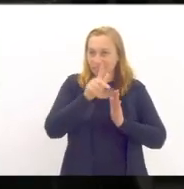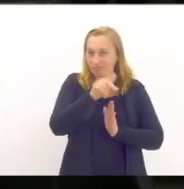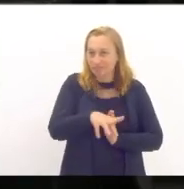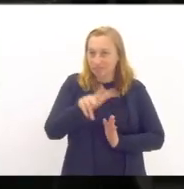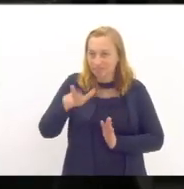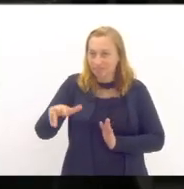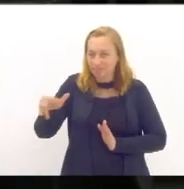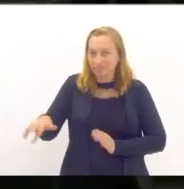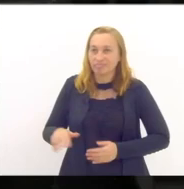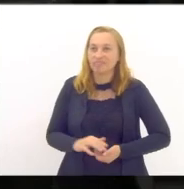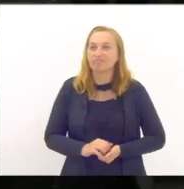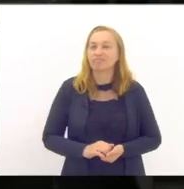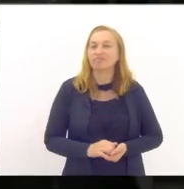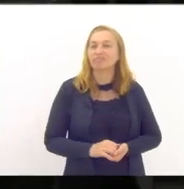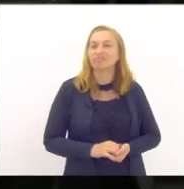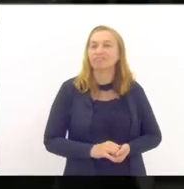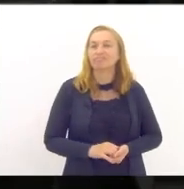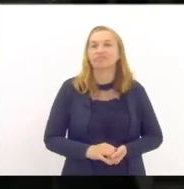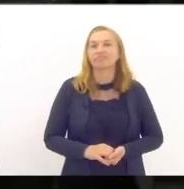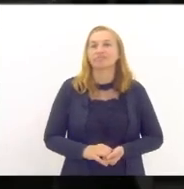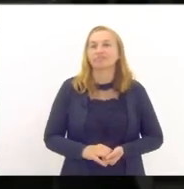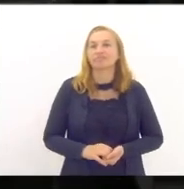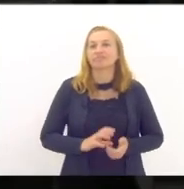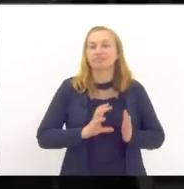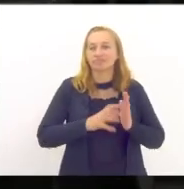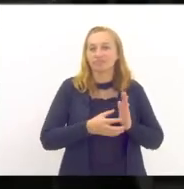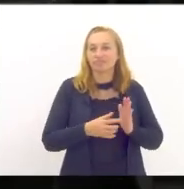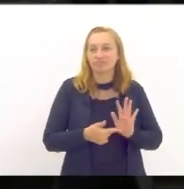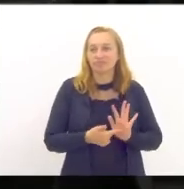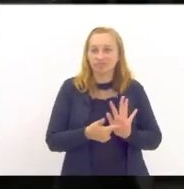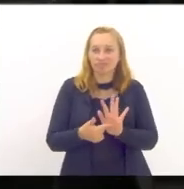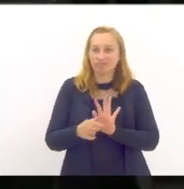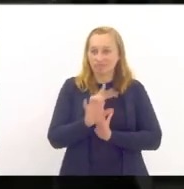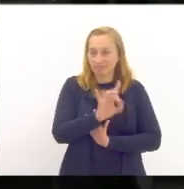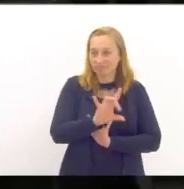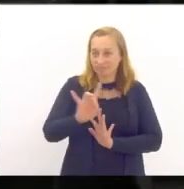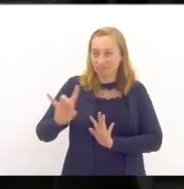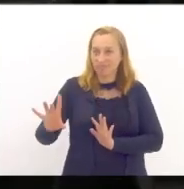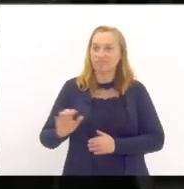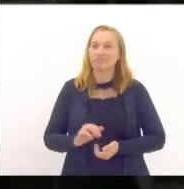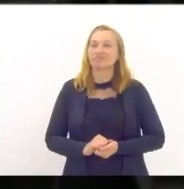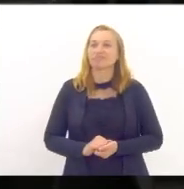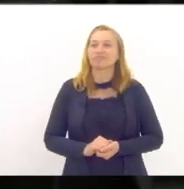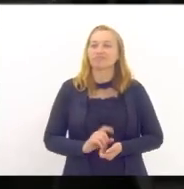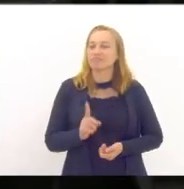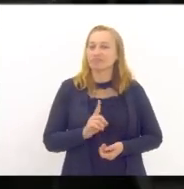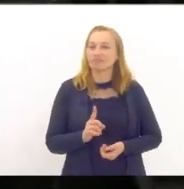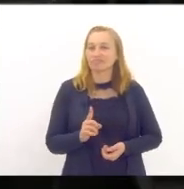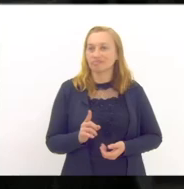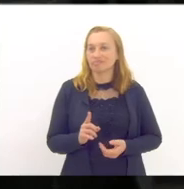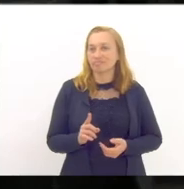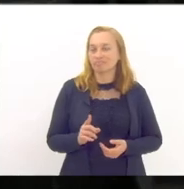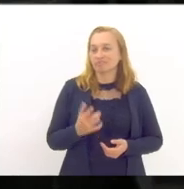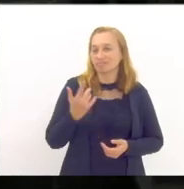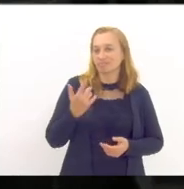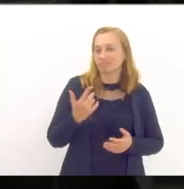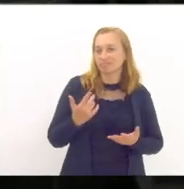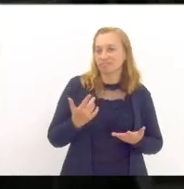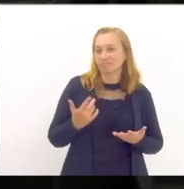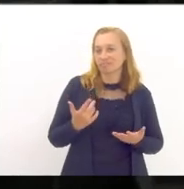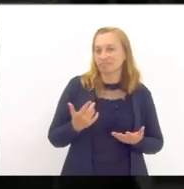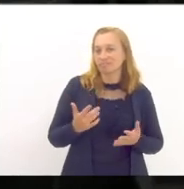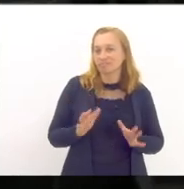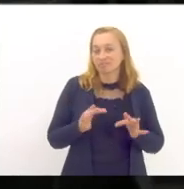diferentes. E a sinalização dos partidos, de cada um deles e cada um delas, não foi à toa. Eu fico